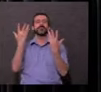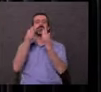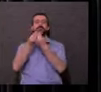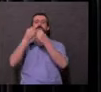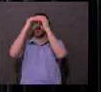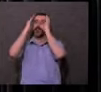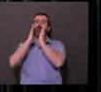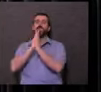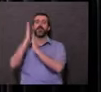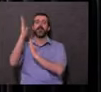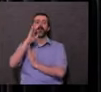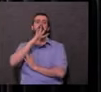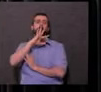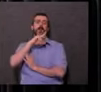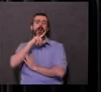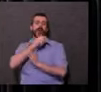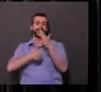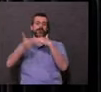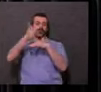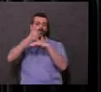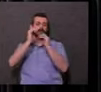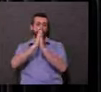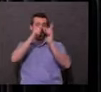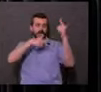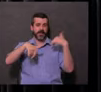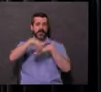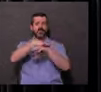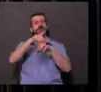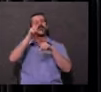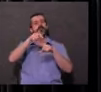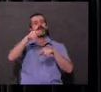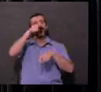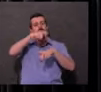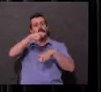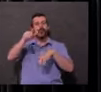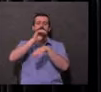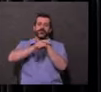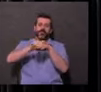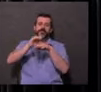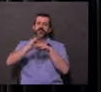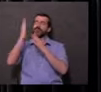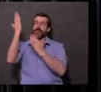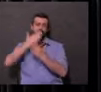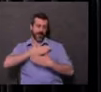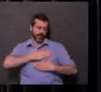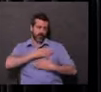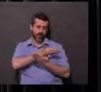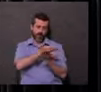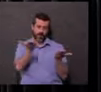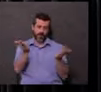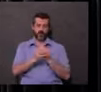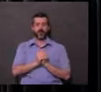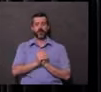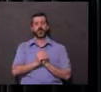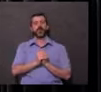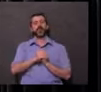da Igreja, povo de filhos, queridos e amados. Este encontro pessoal e